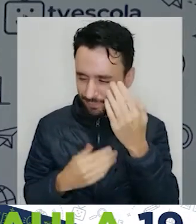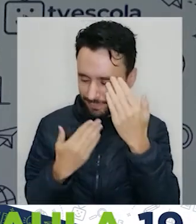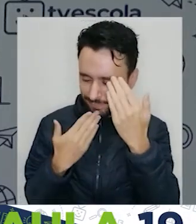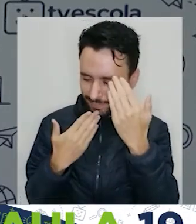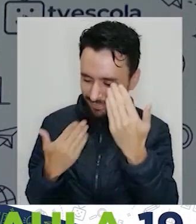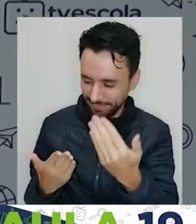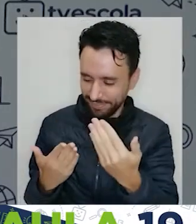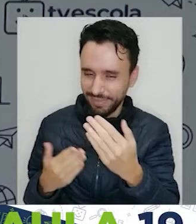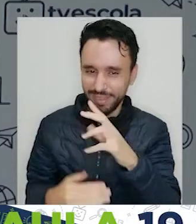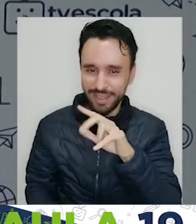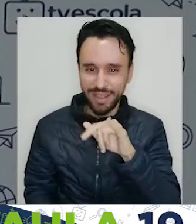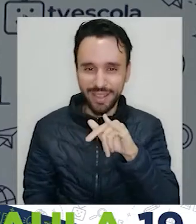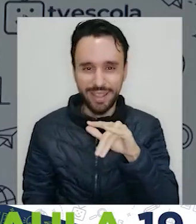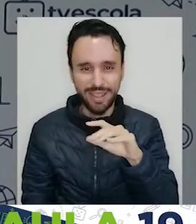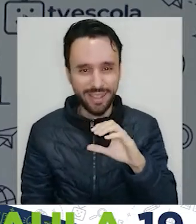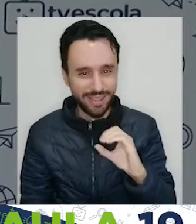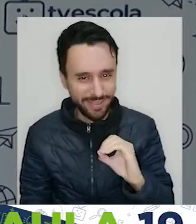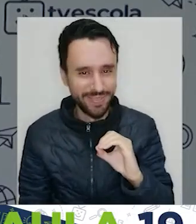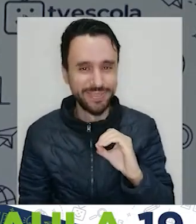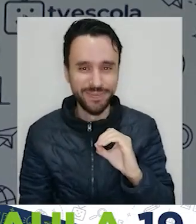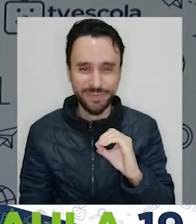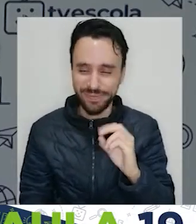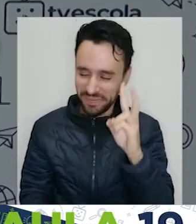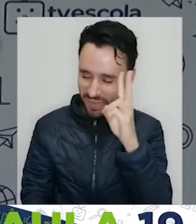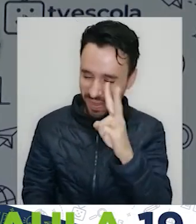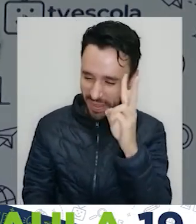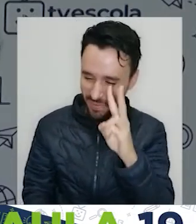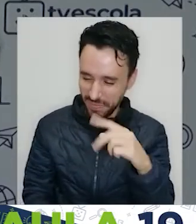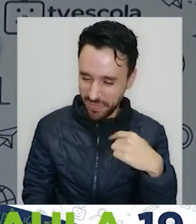Obrigada, Caio, por esse importante lembrete.